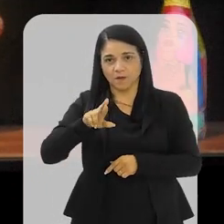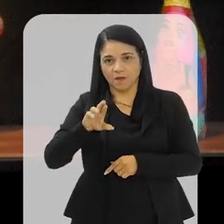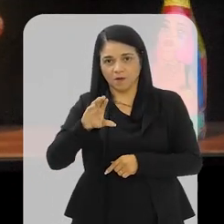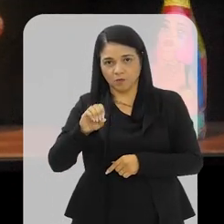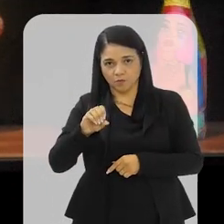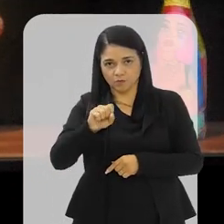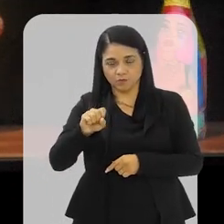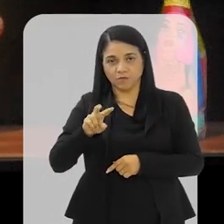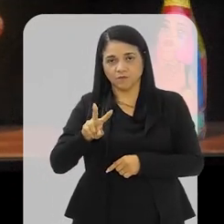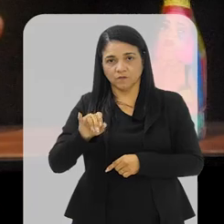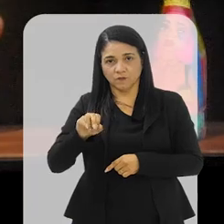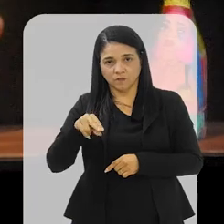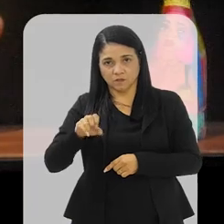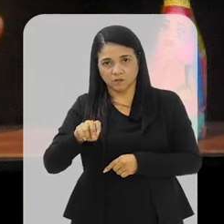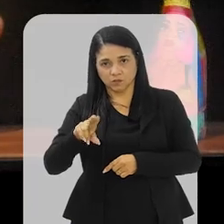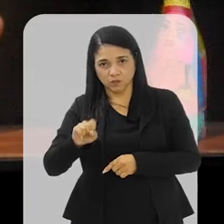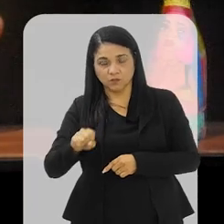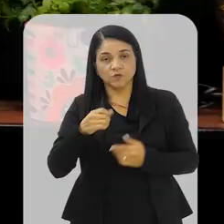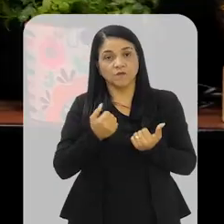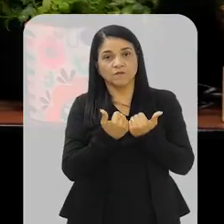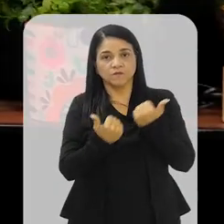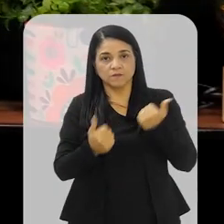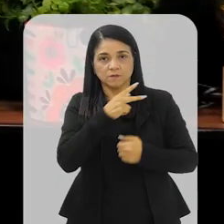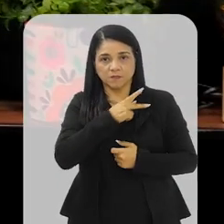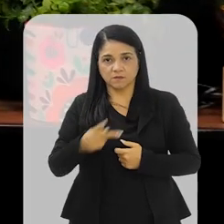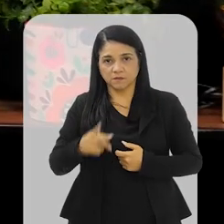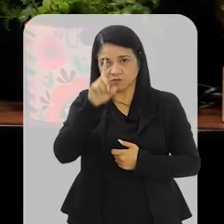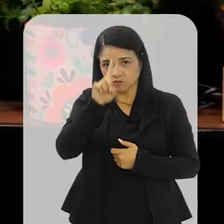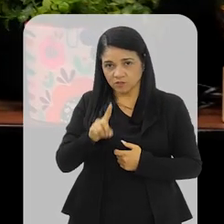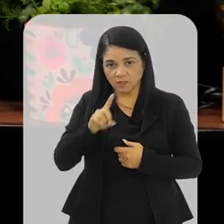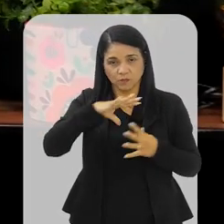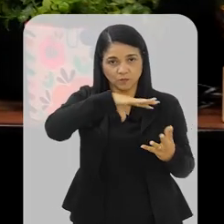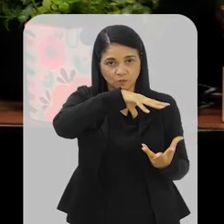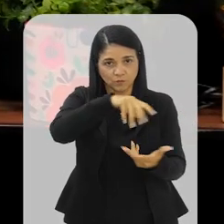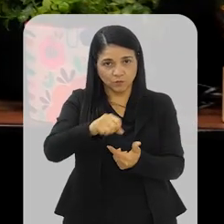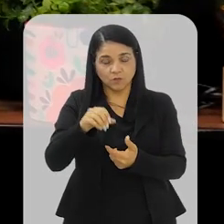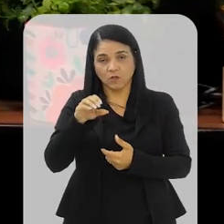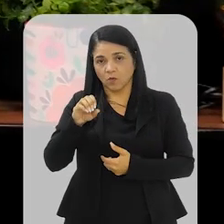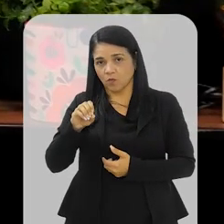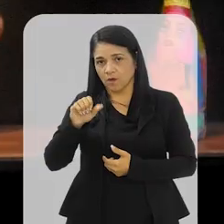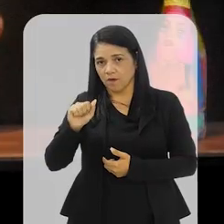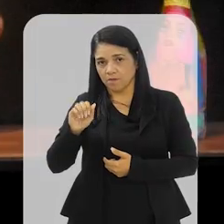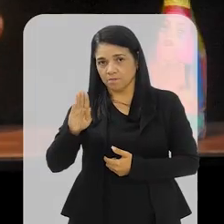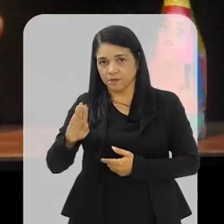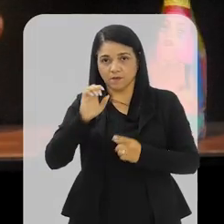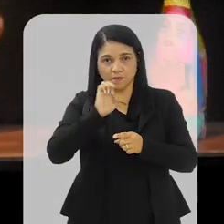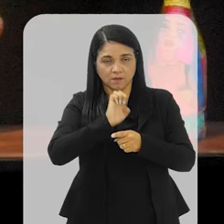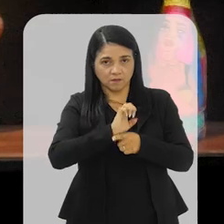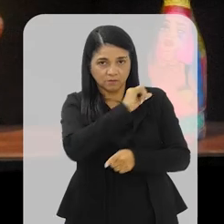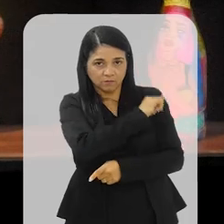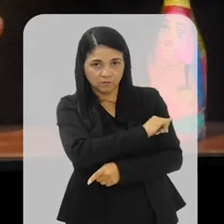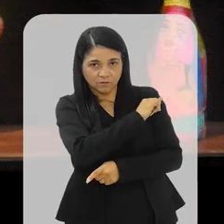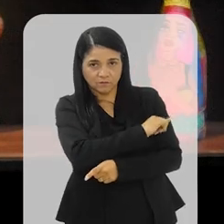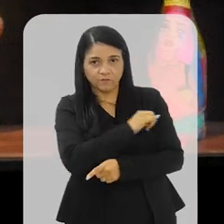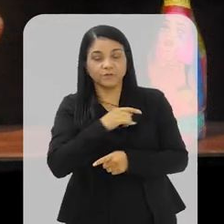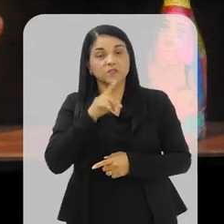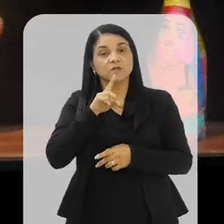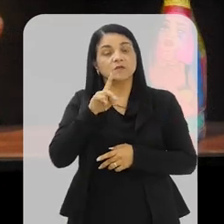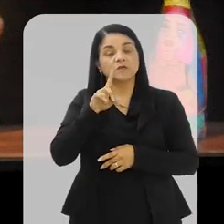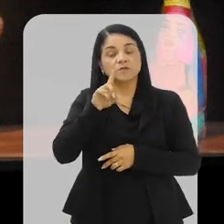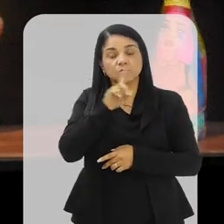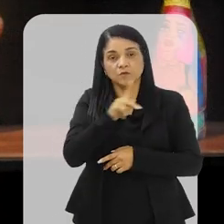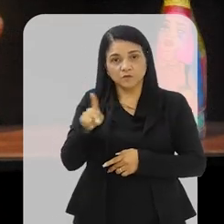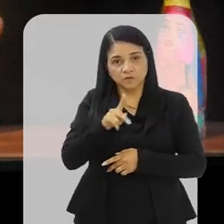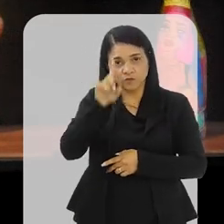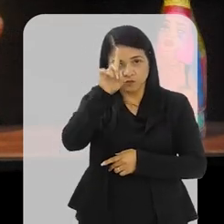Torres ele é vice-presidente da comissão de direito internacional do OAB do Rio e professor de direito internacional